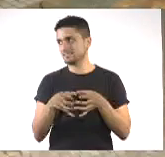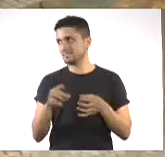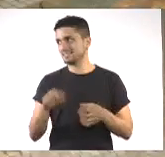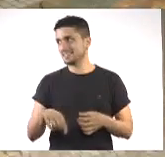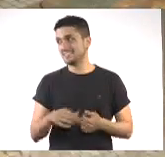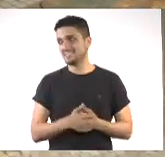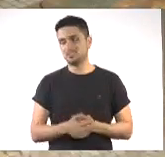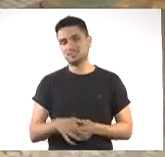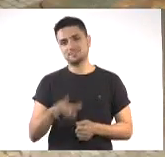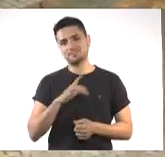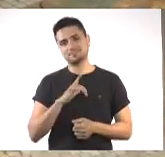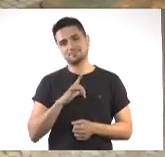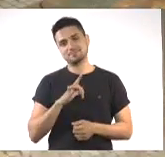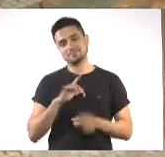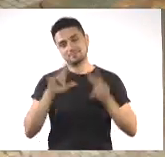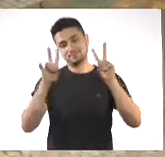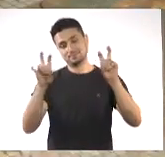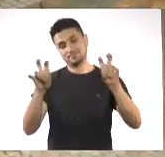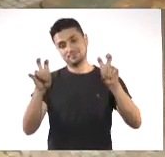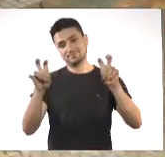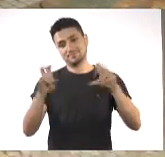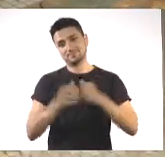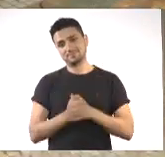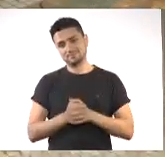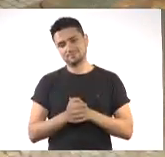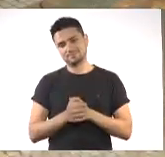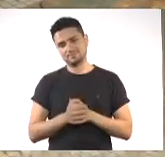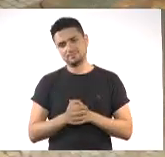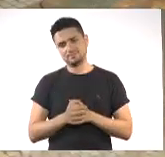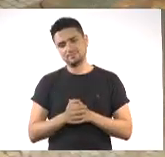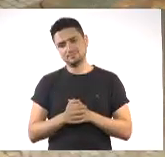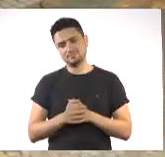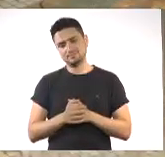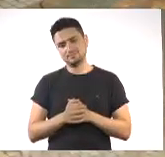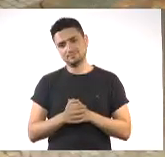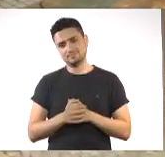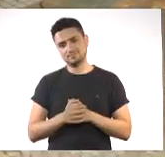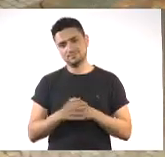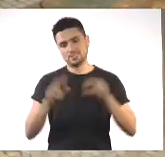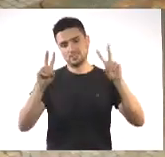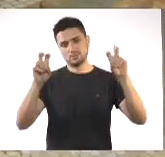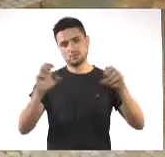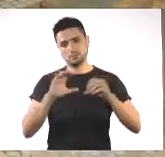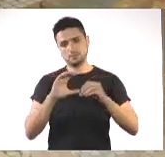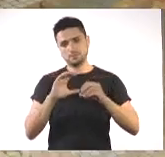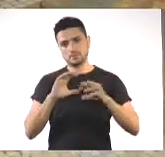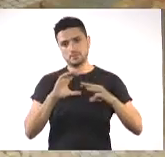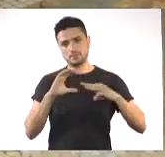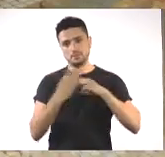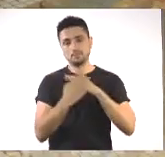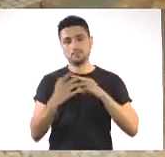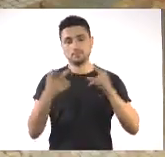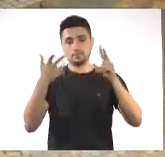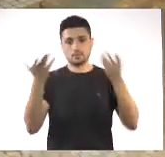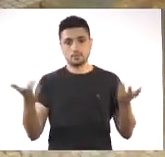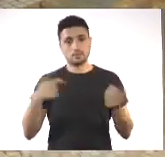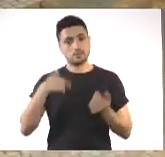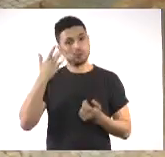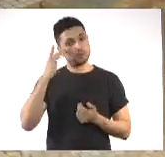última sexta-feira para tratar da questão do coronavírus. E eu acho, presidente, que em